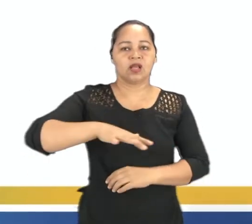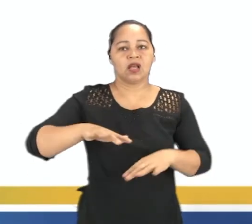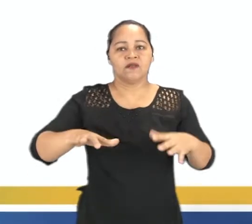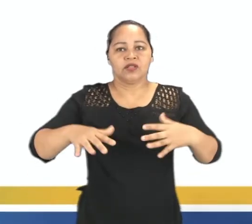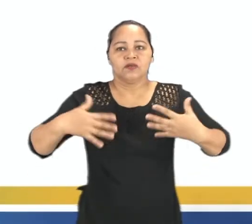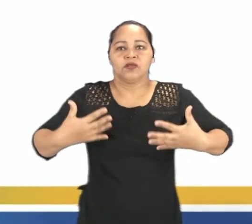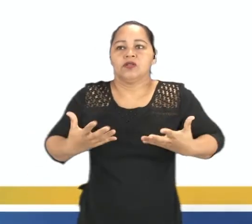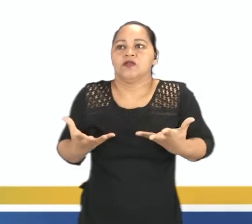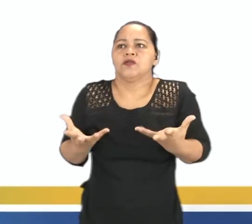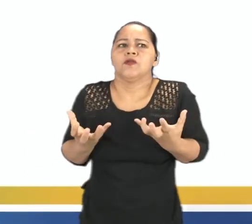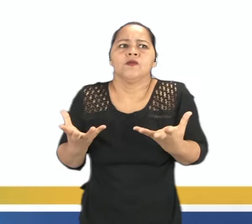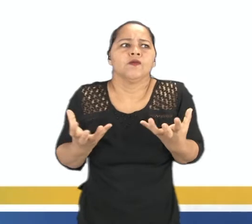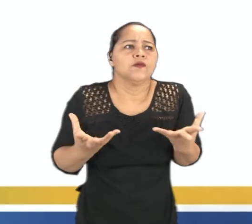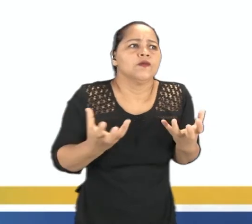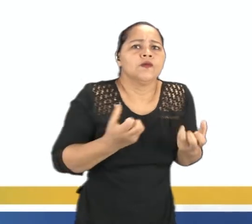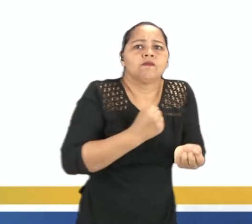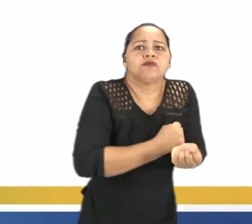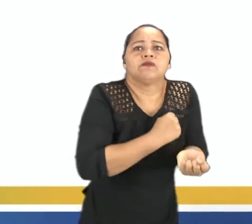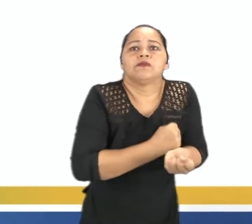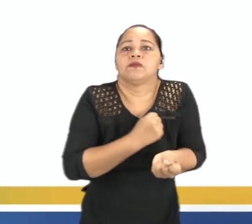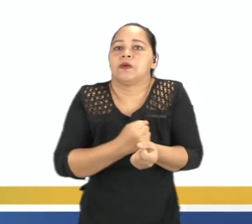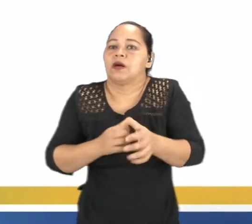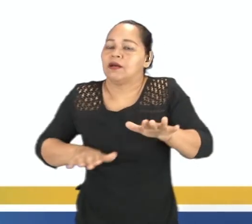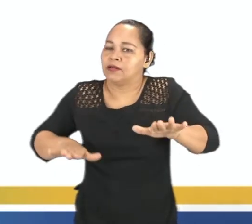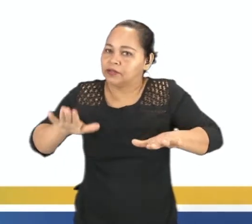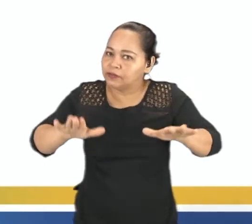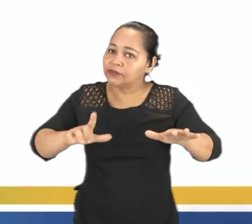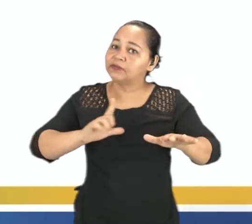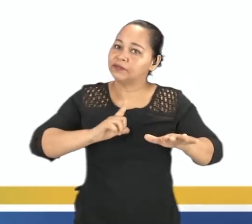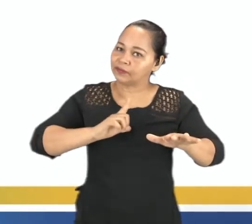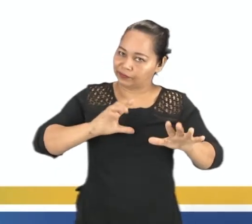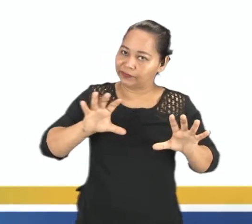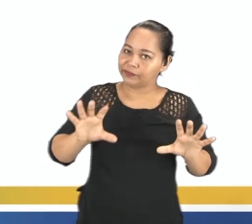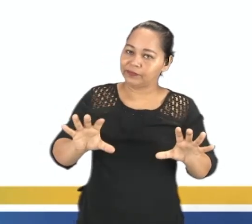sentido existencial, tá?